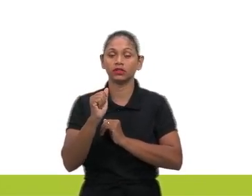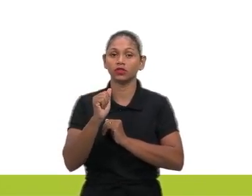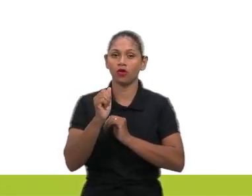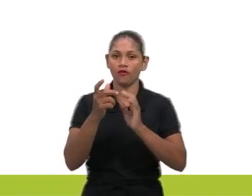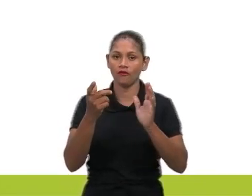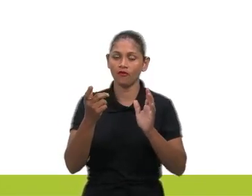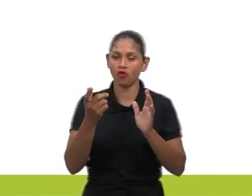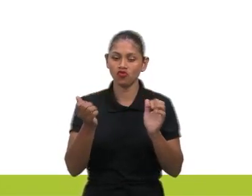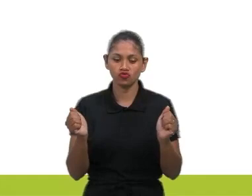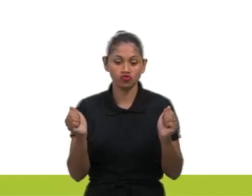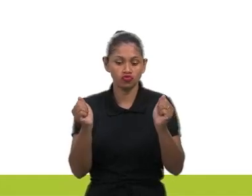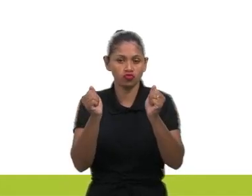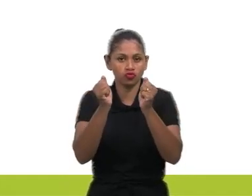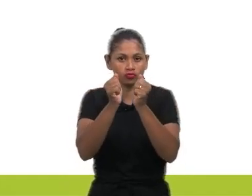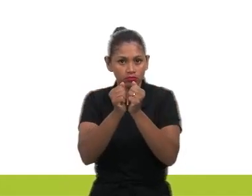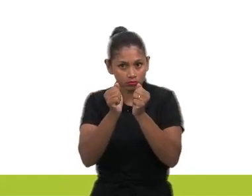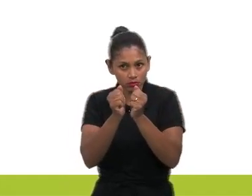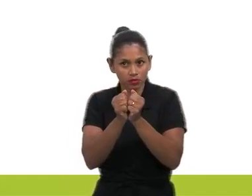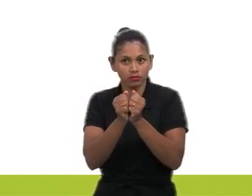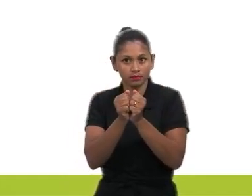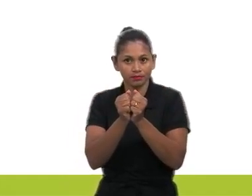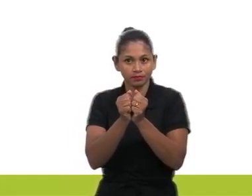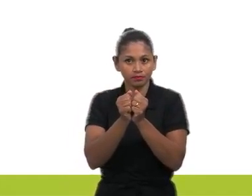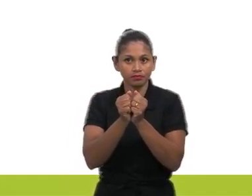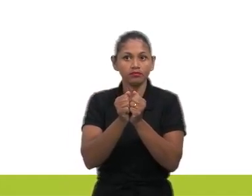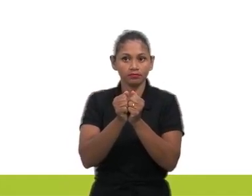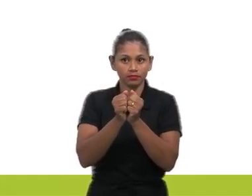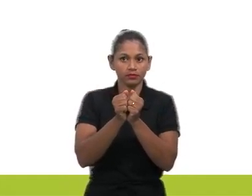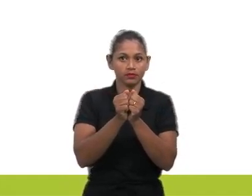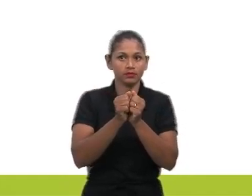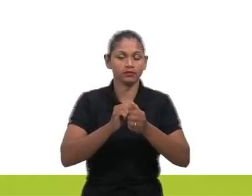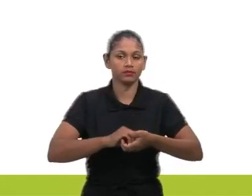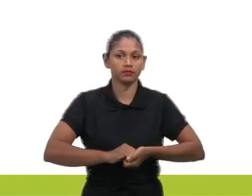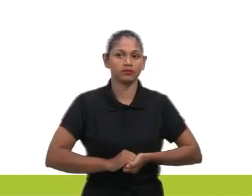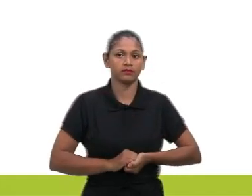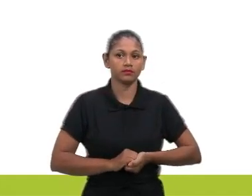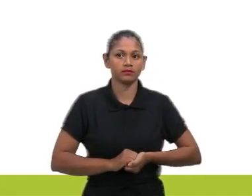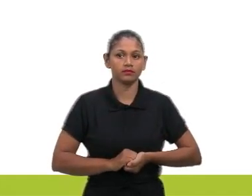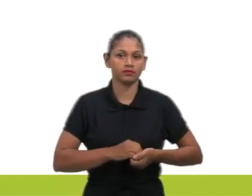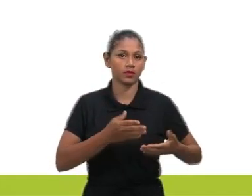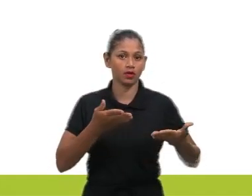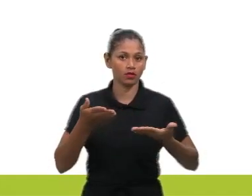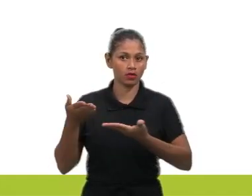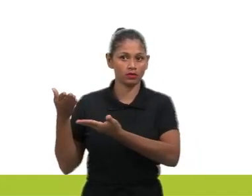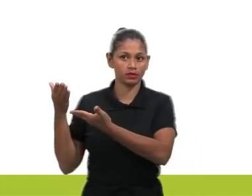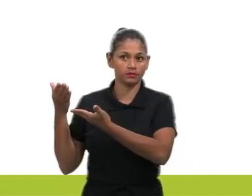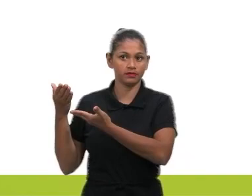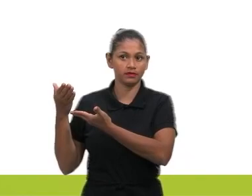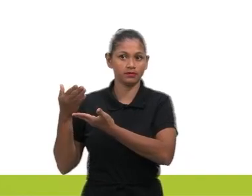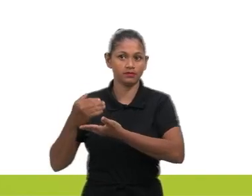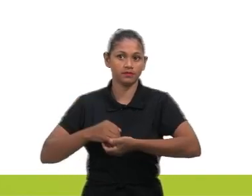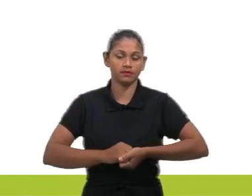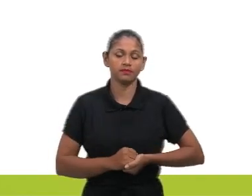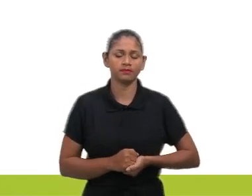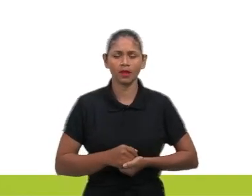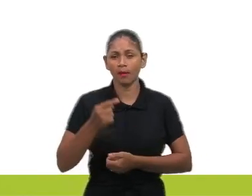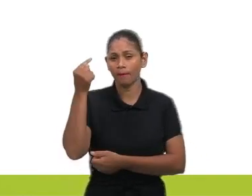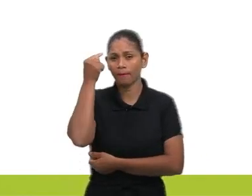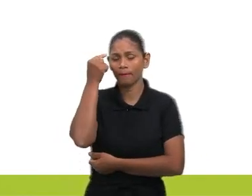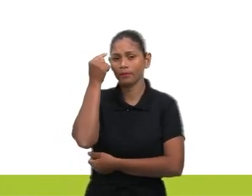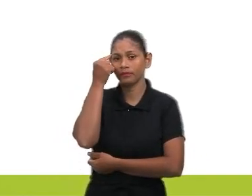quê? Consoantes e vogais. Dessa maneira, sempre consoante e vogal, consoante e vogal. E assim por diante. Pensa o